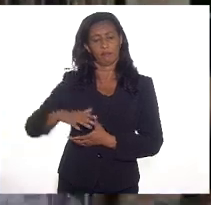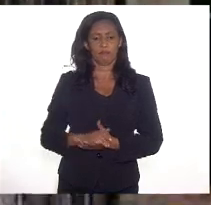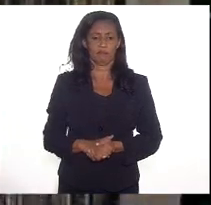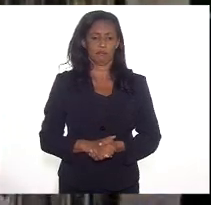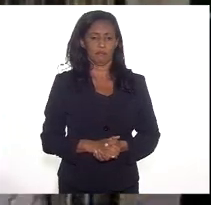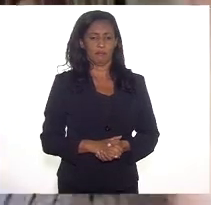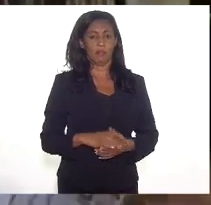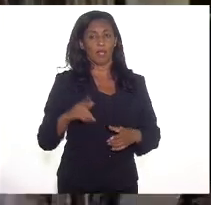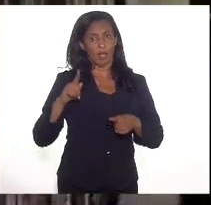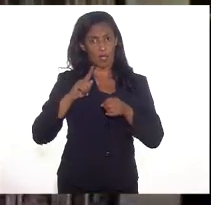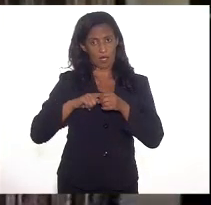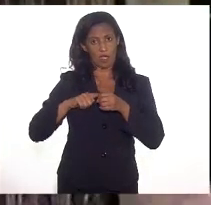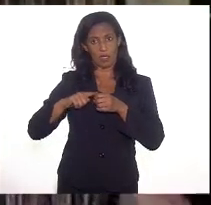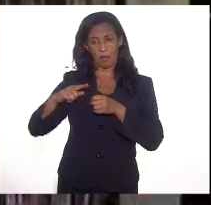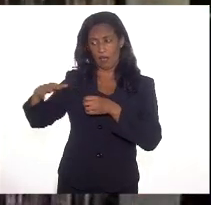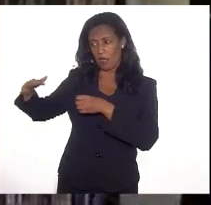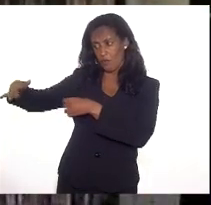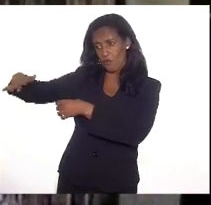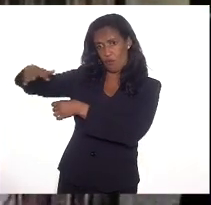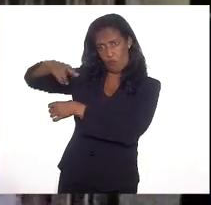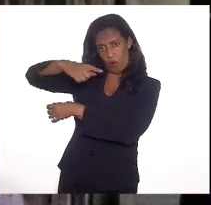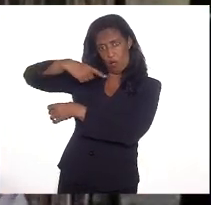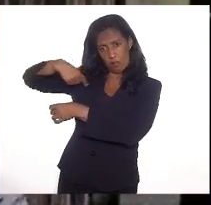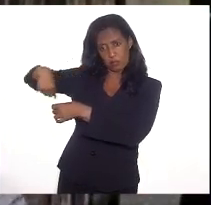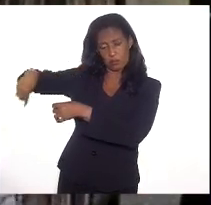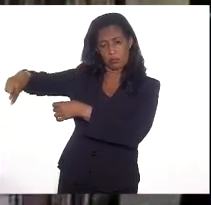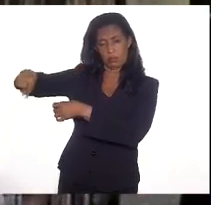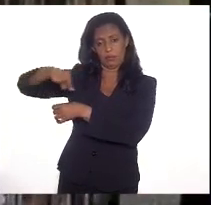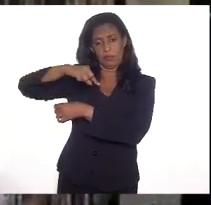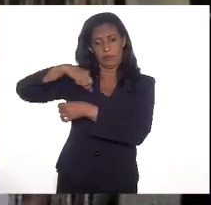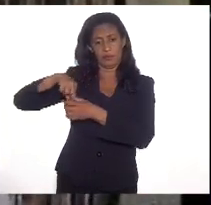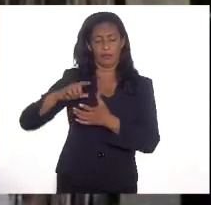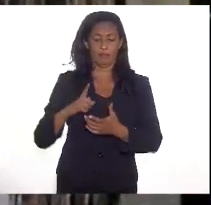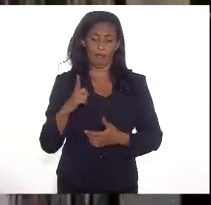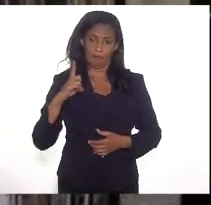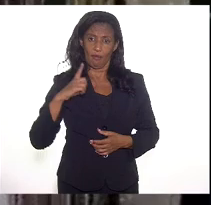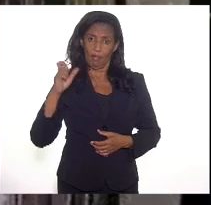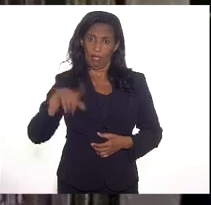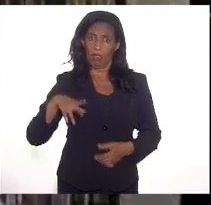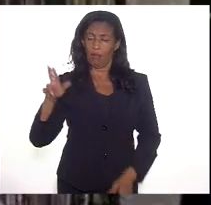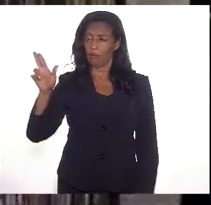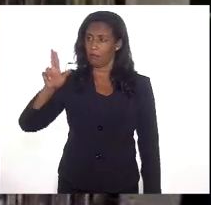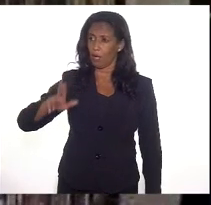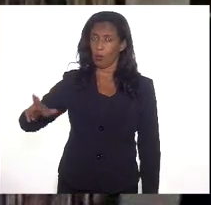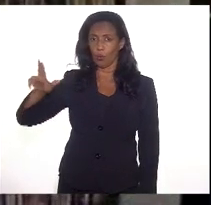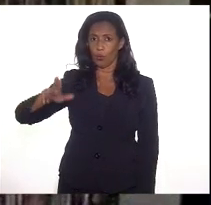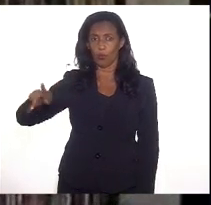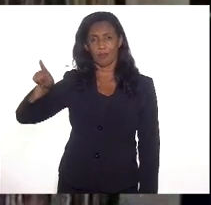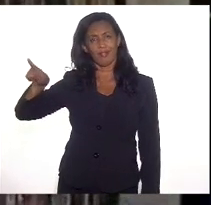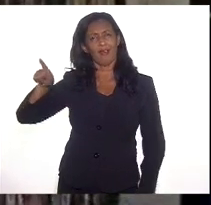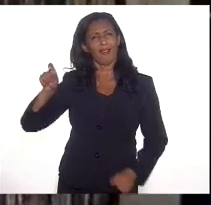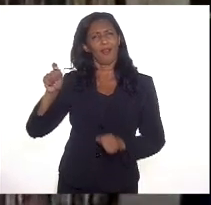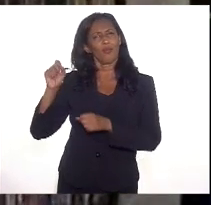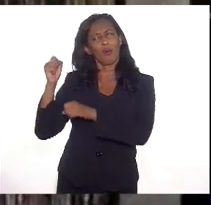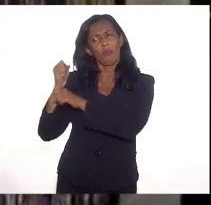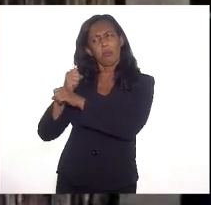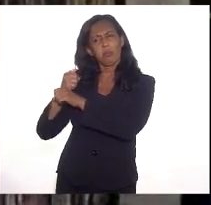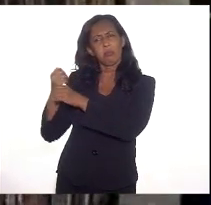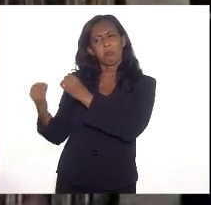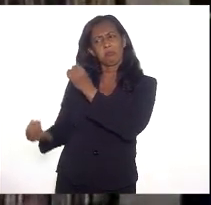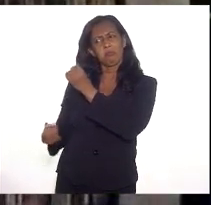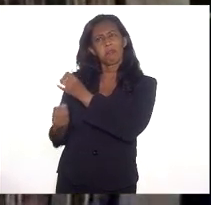alargando-se a sua extensão até um pouco mais. Quer dizer, é uma universidade que foi criada com